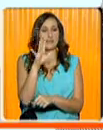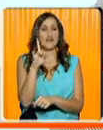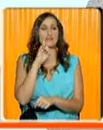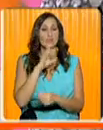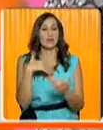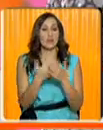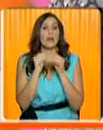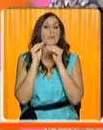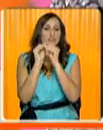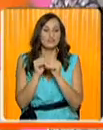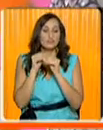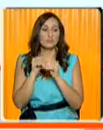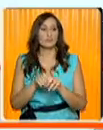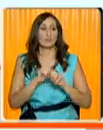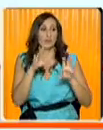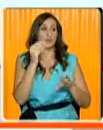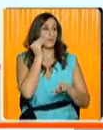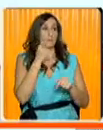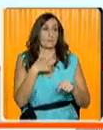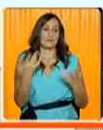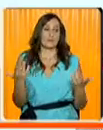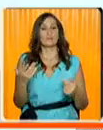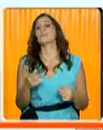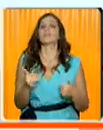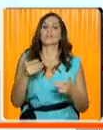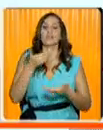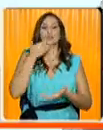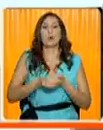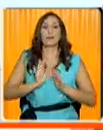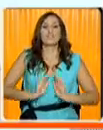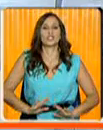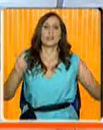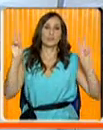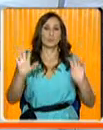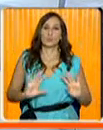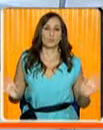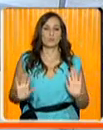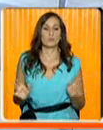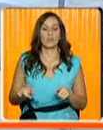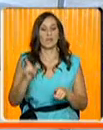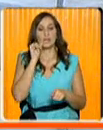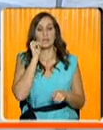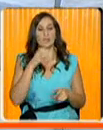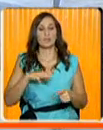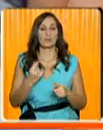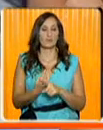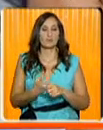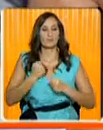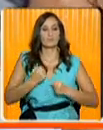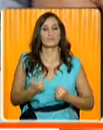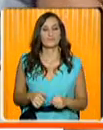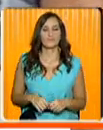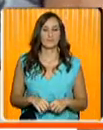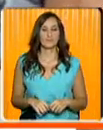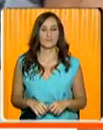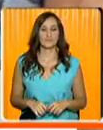até um beijinho. Ela devia dar. Não dá, mas devia dar. Queres sopas e descanso. Queres calminho. Ele não, ele quer as coisas mais... Exato, também